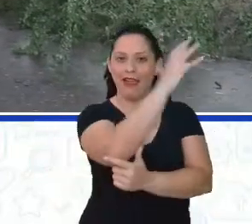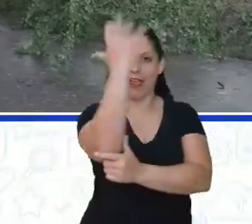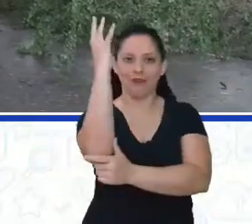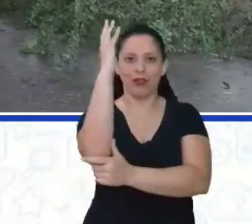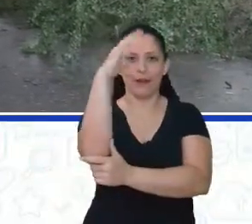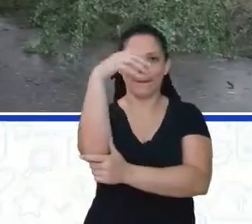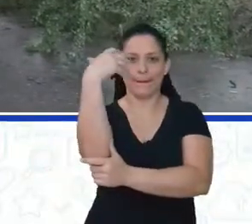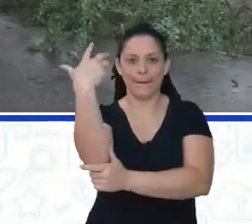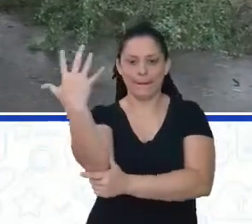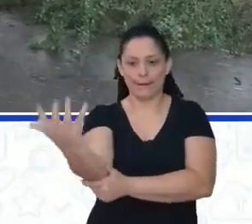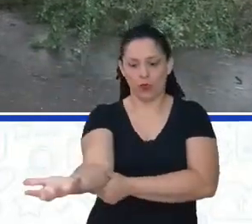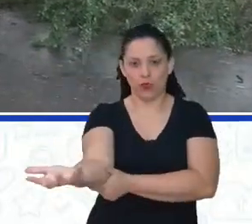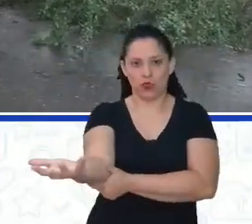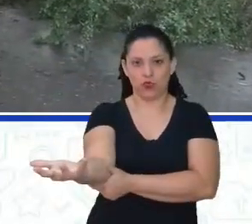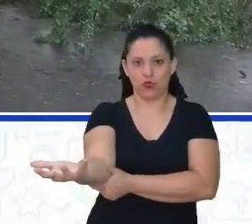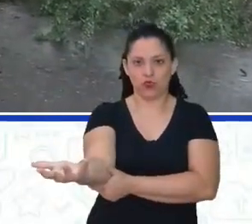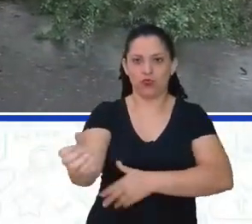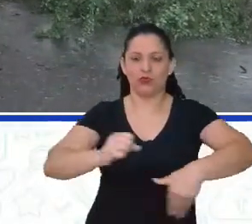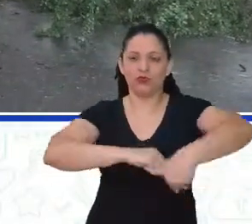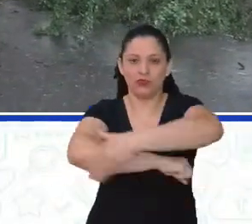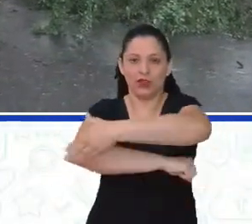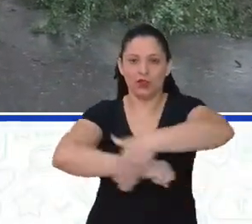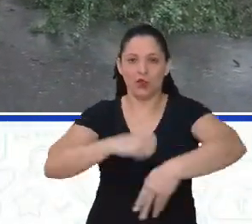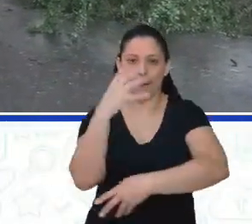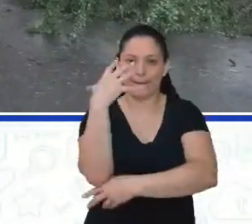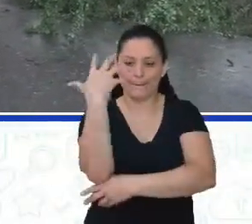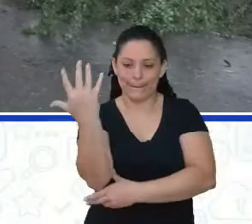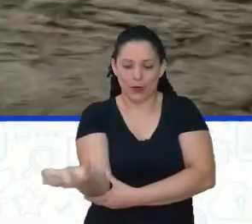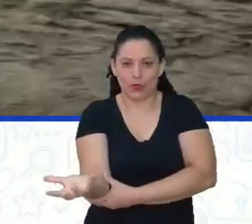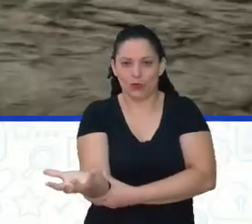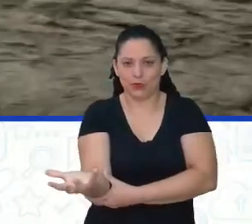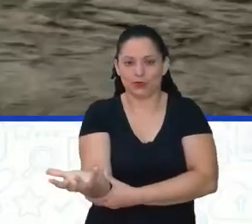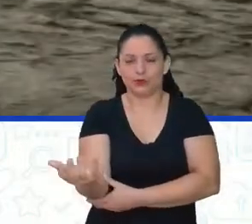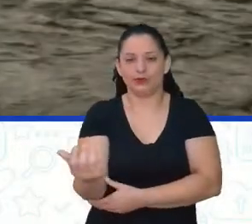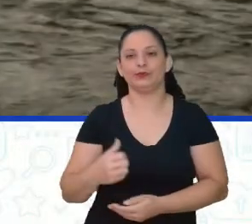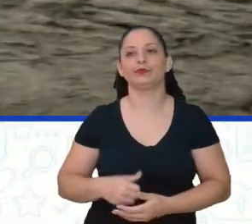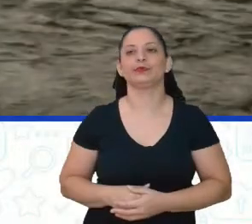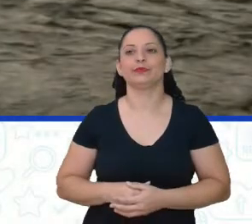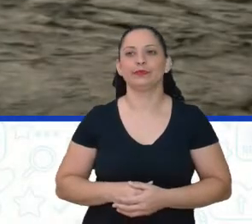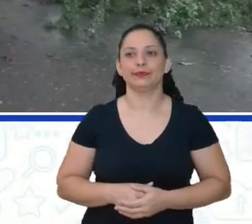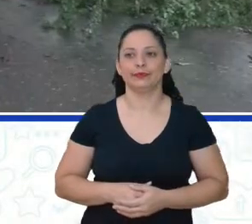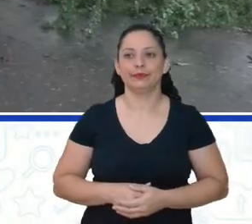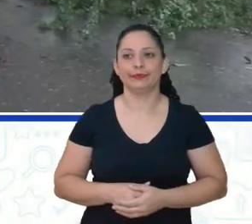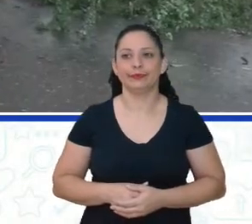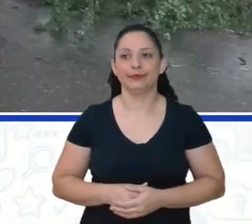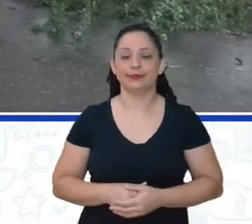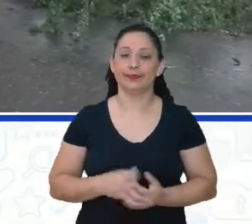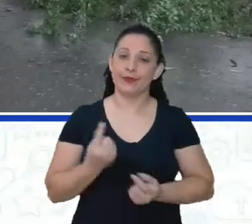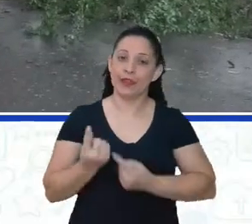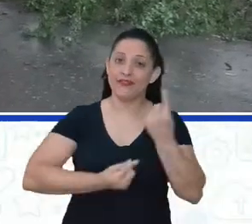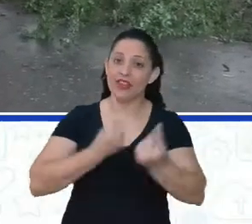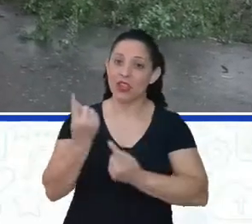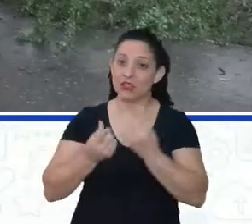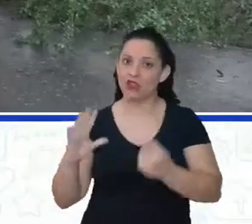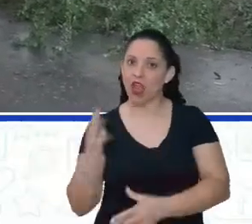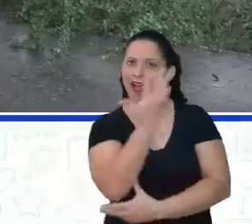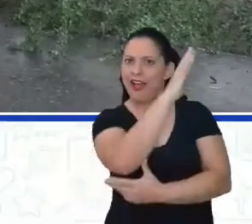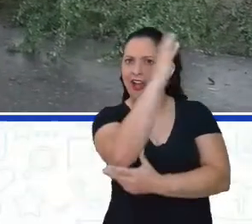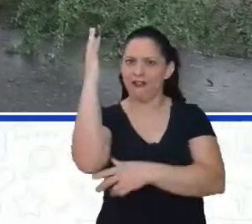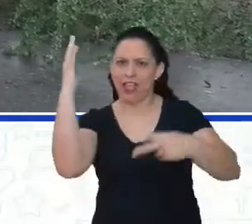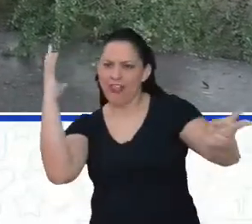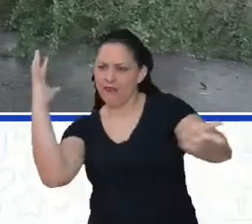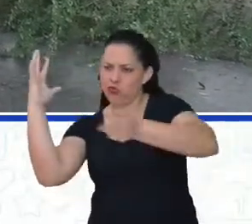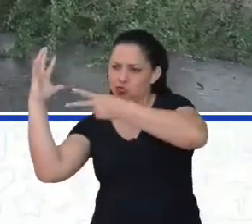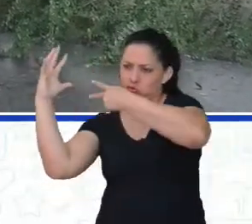uma árvore Também. caída, né? Na estrada, Pois é, às vezes pelos fenômenos vento, um vento não